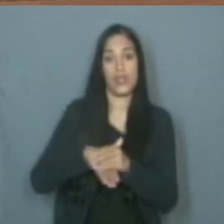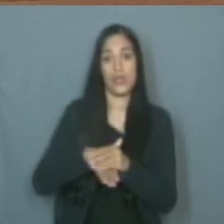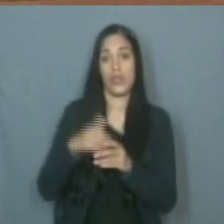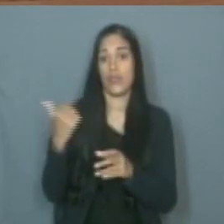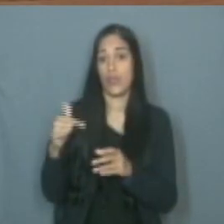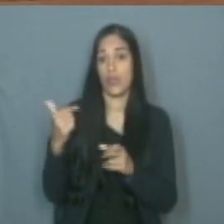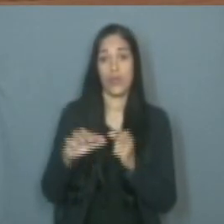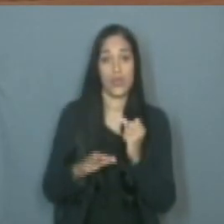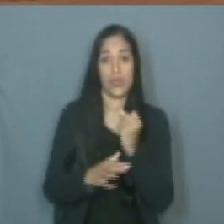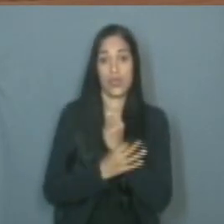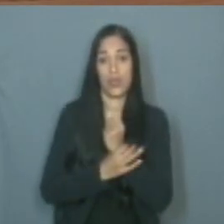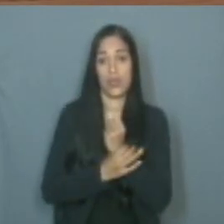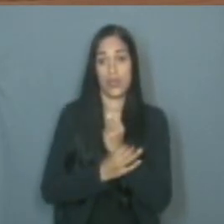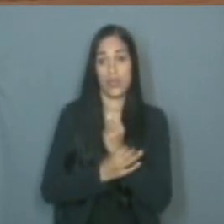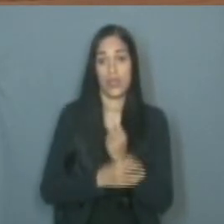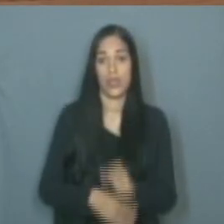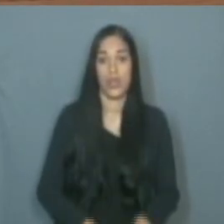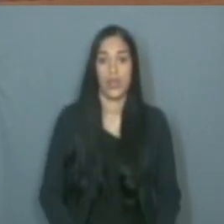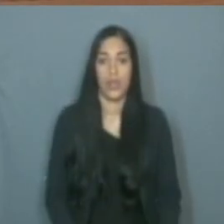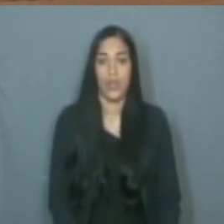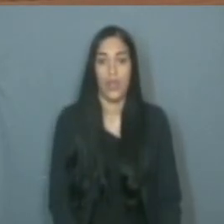segurança.